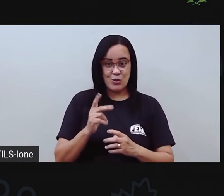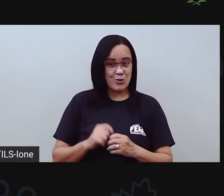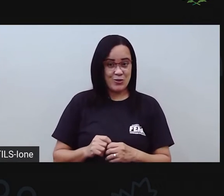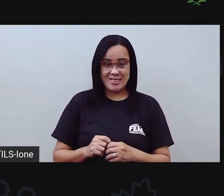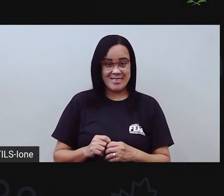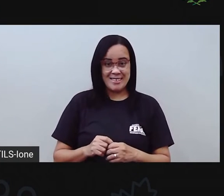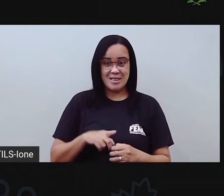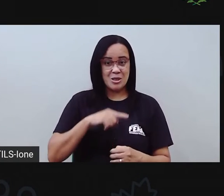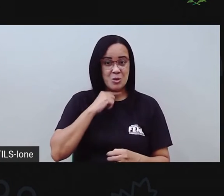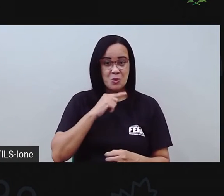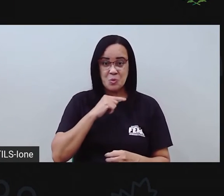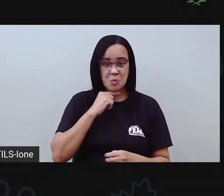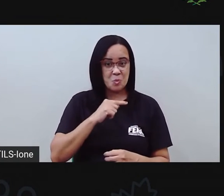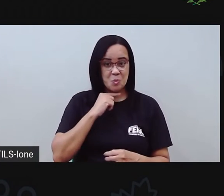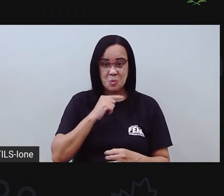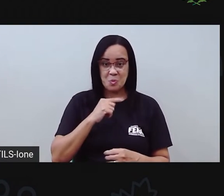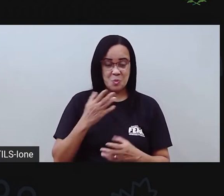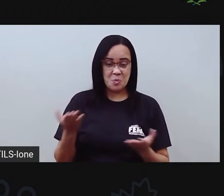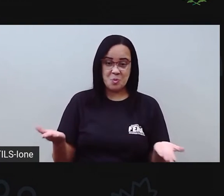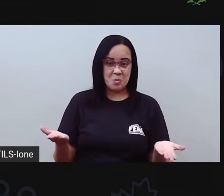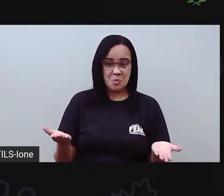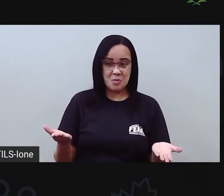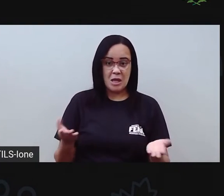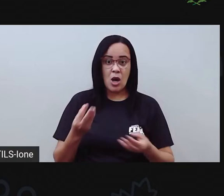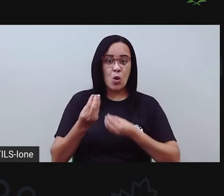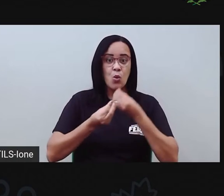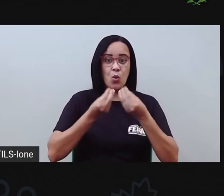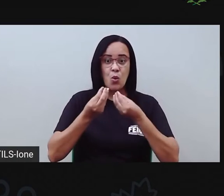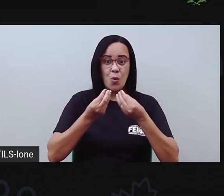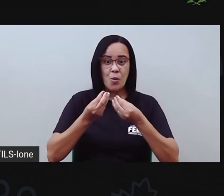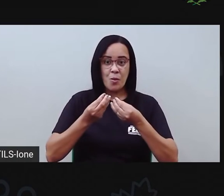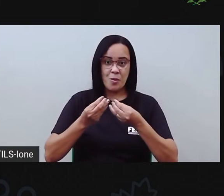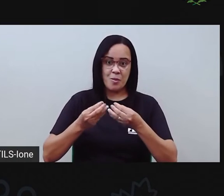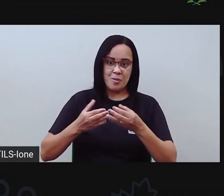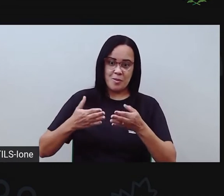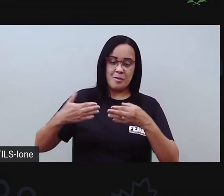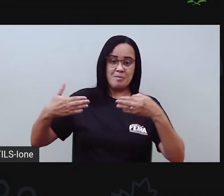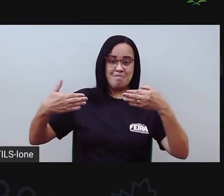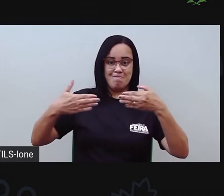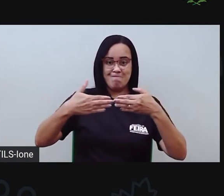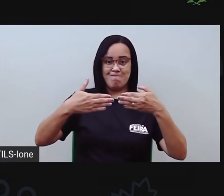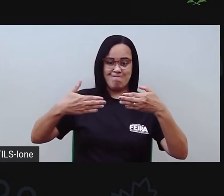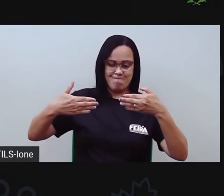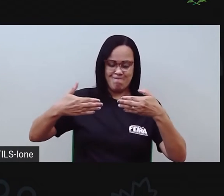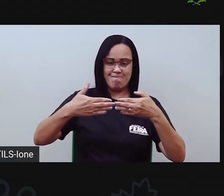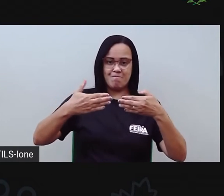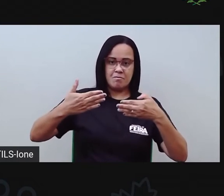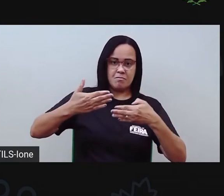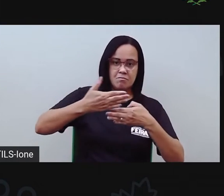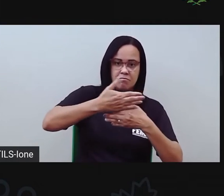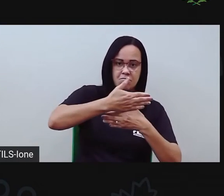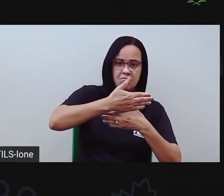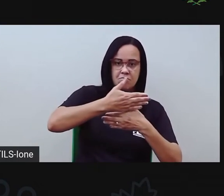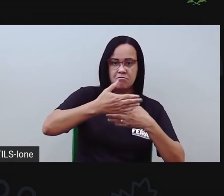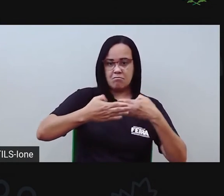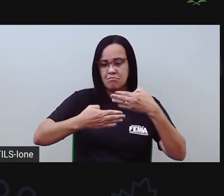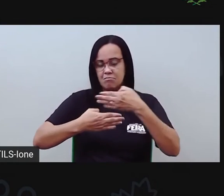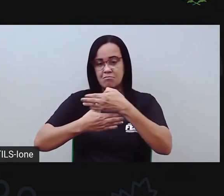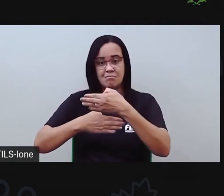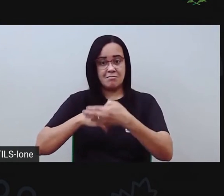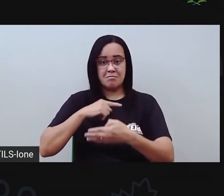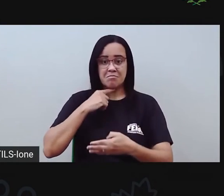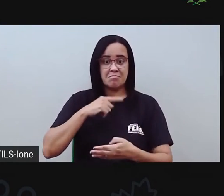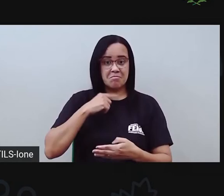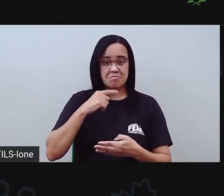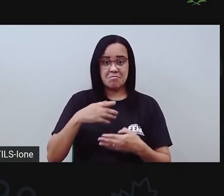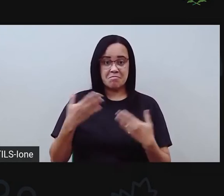chegam nunca numa saída legal para os dois, né? Um querendo ir sempre para o seu lado e o outro também. Até que